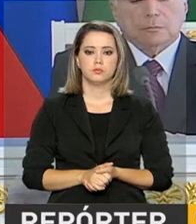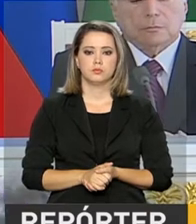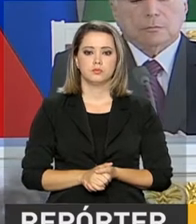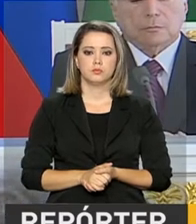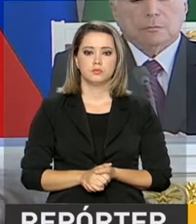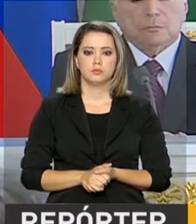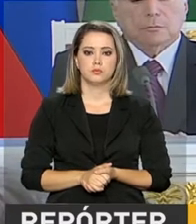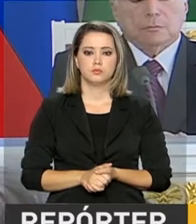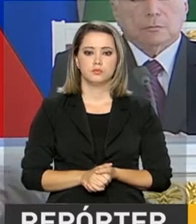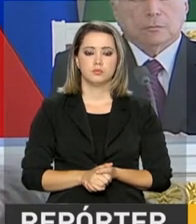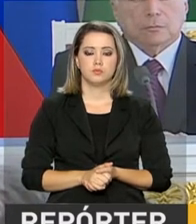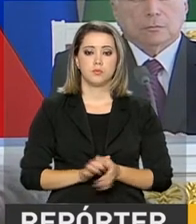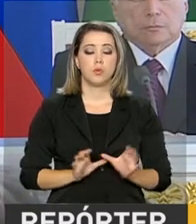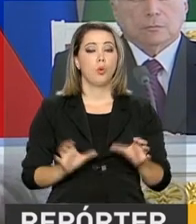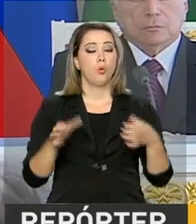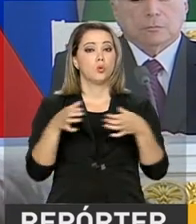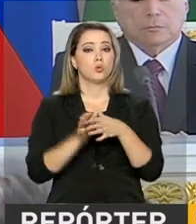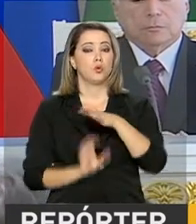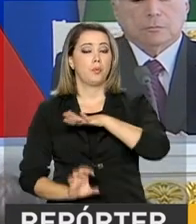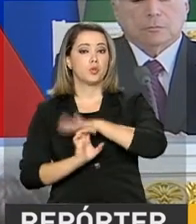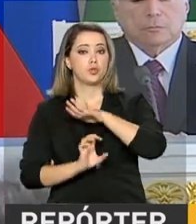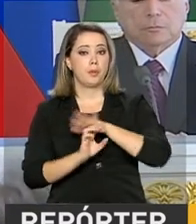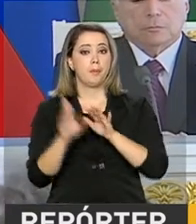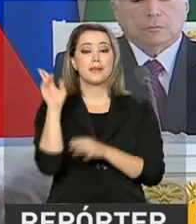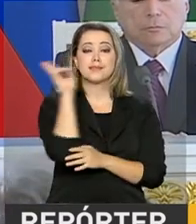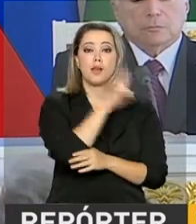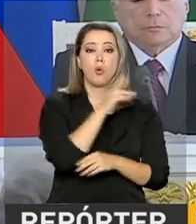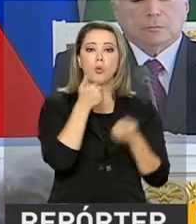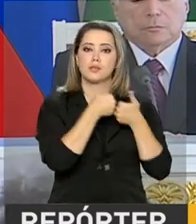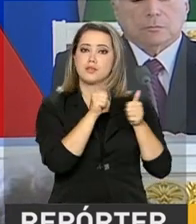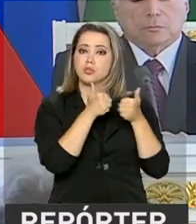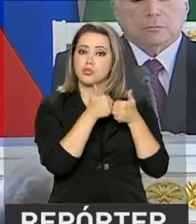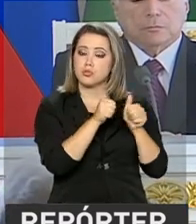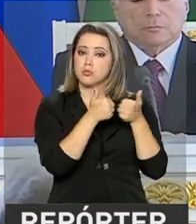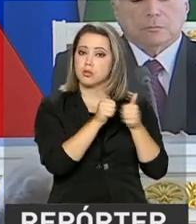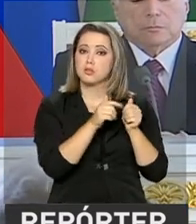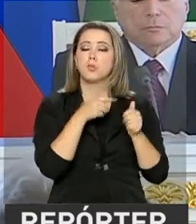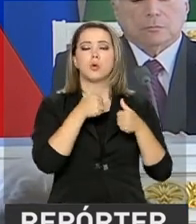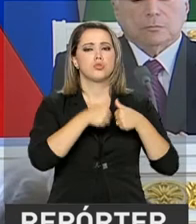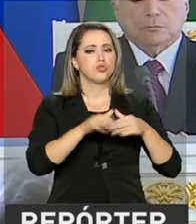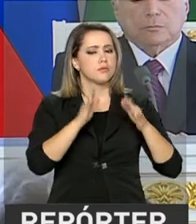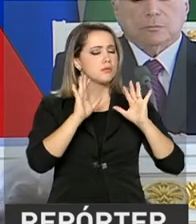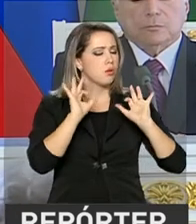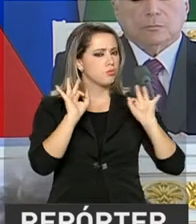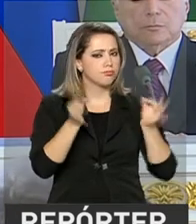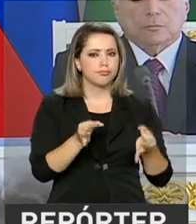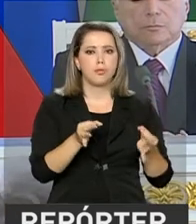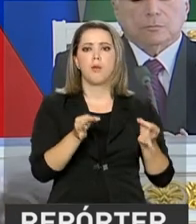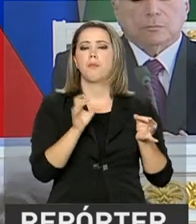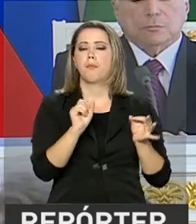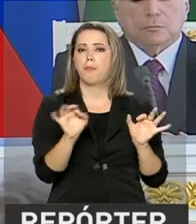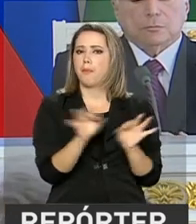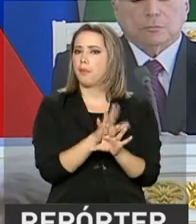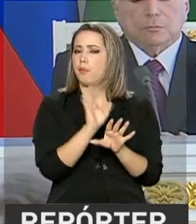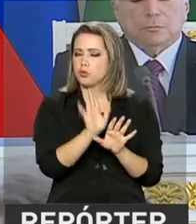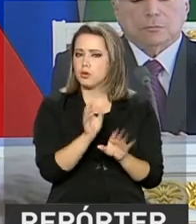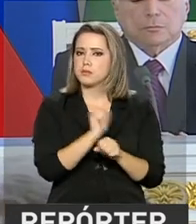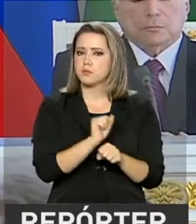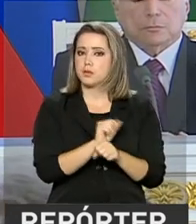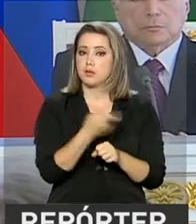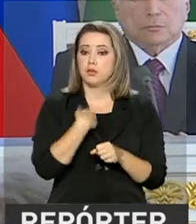infraestrutura as companhias russas de transportes estão prontos a aderir à realização de um novo programa